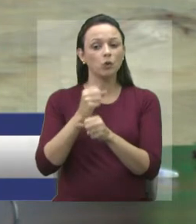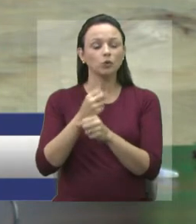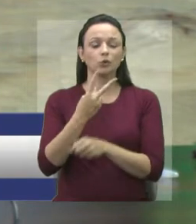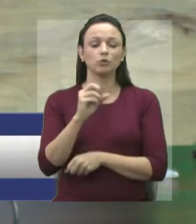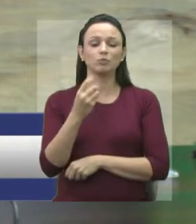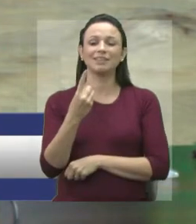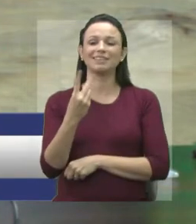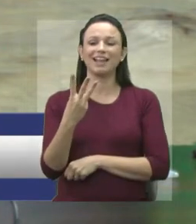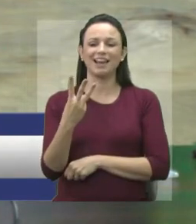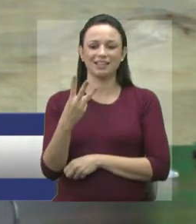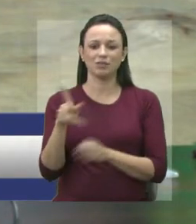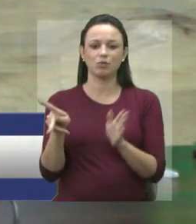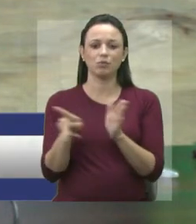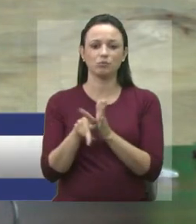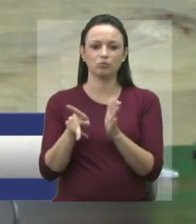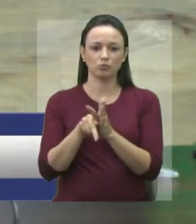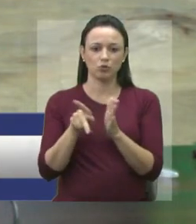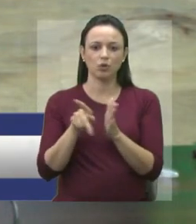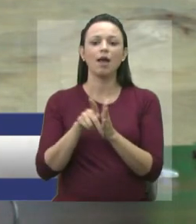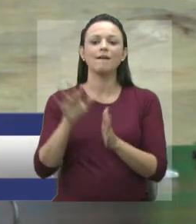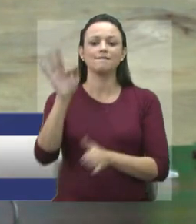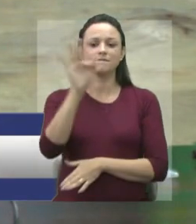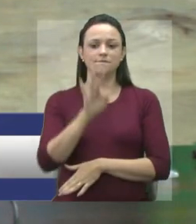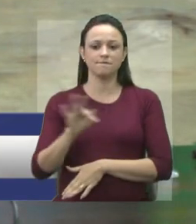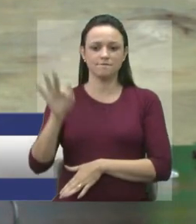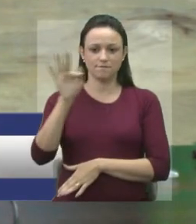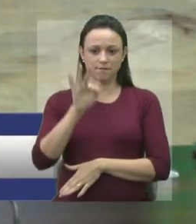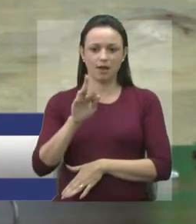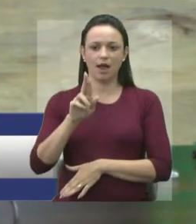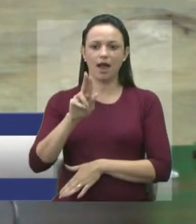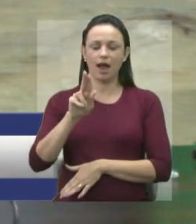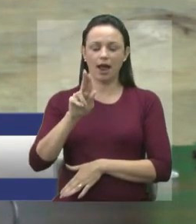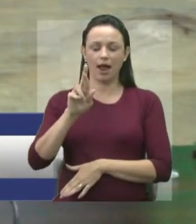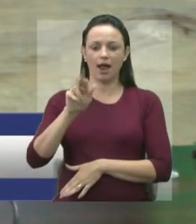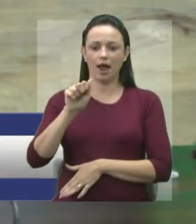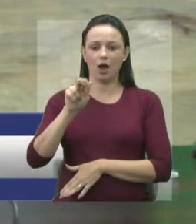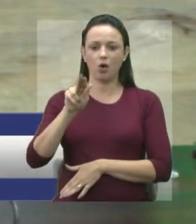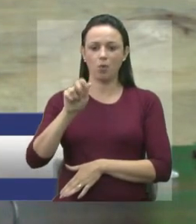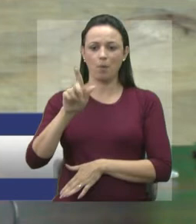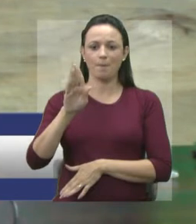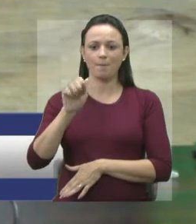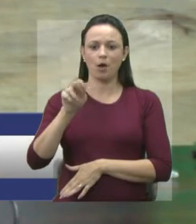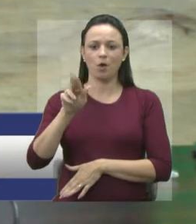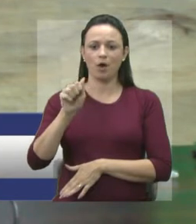2013 da Fundação Educacional Dr. Raul Bauab.